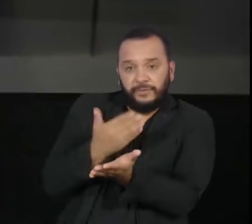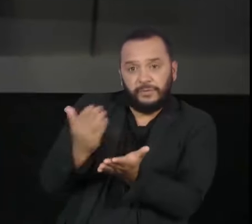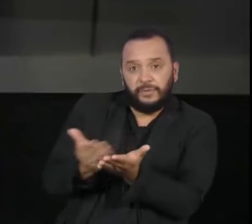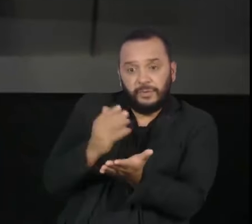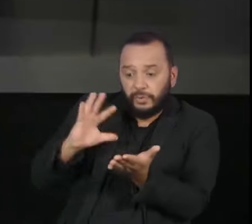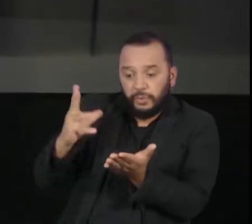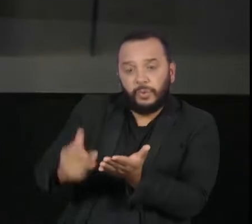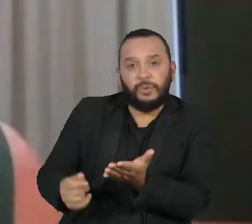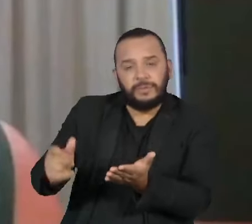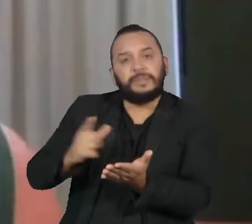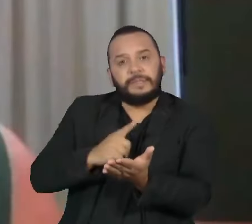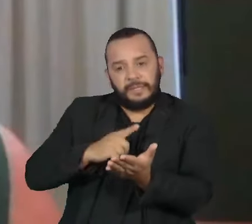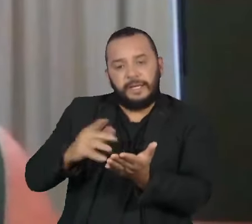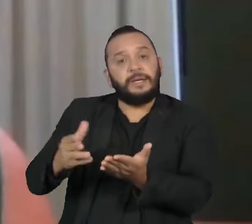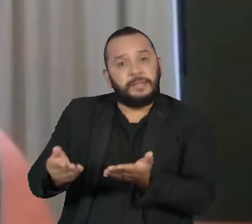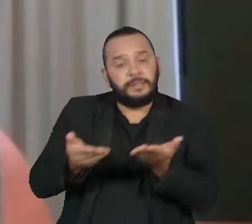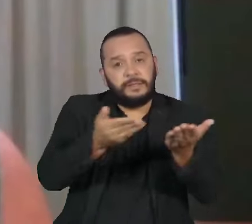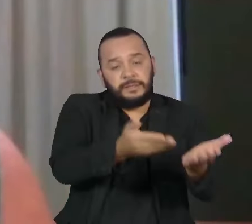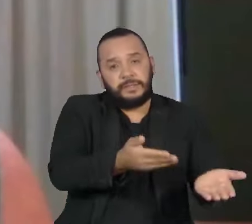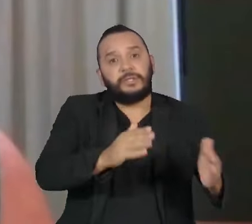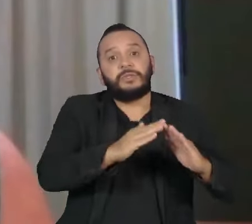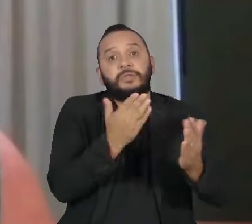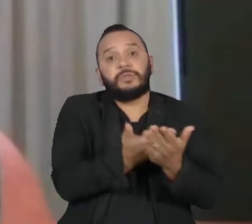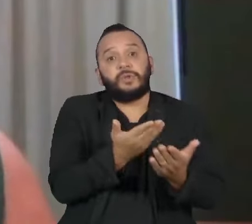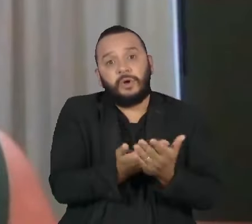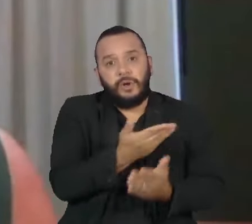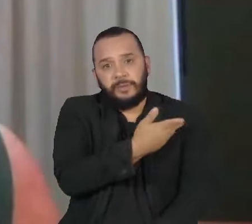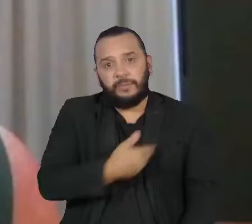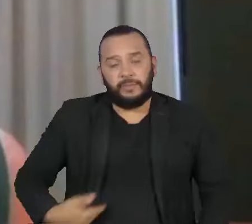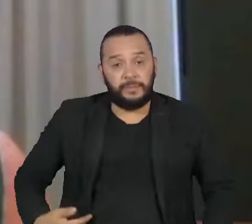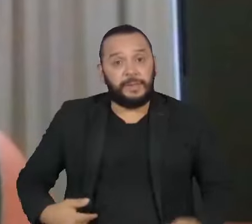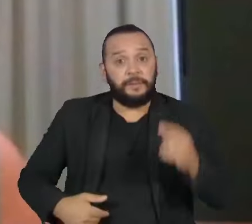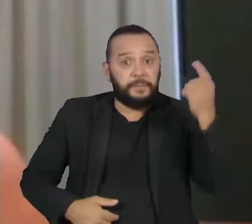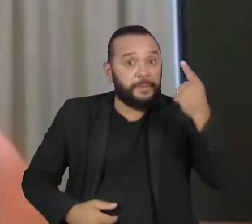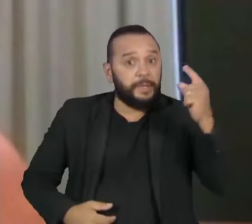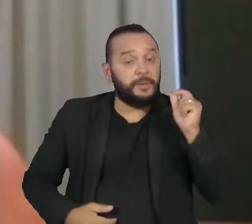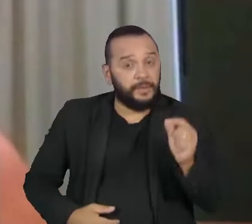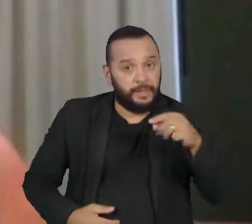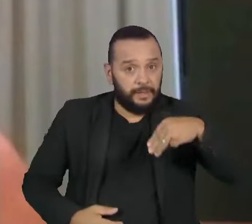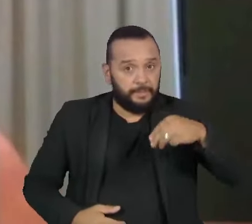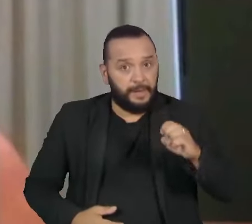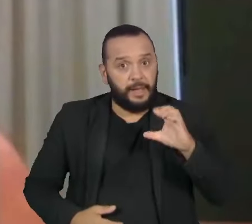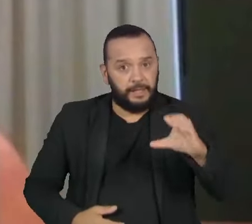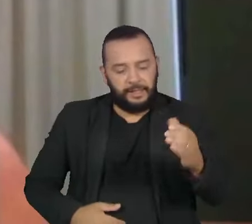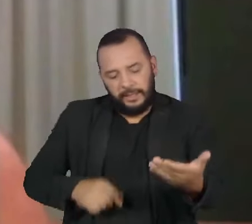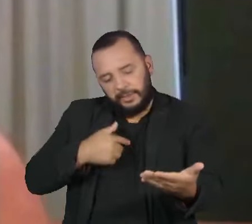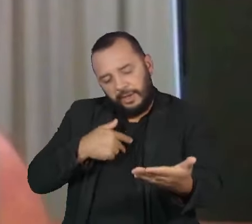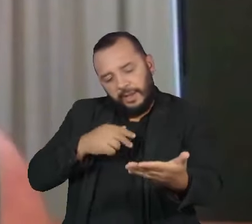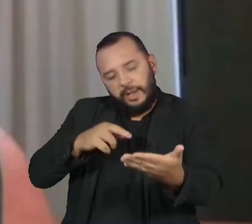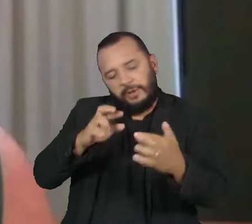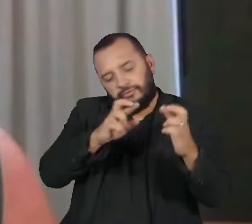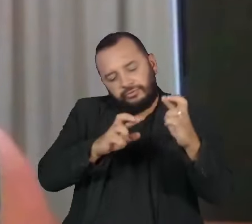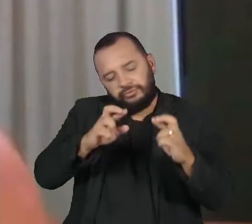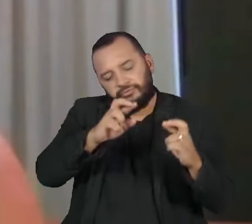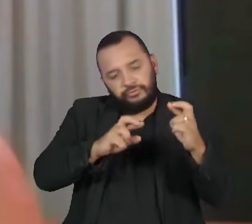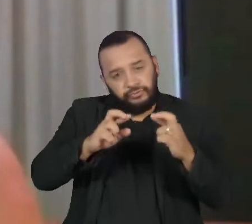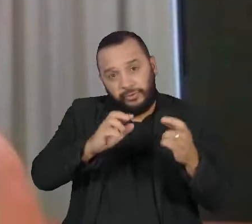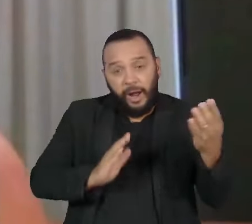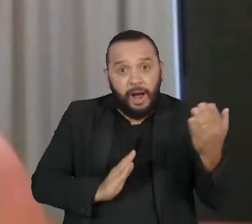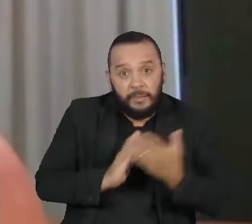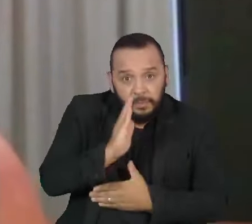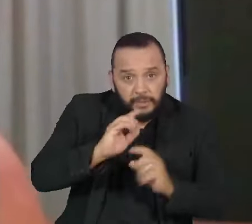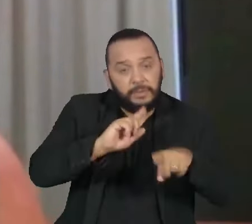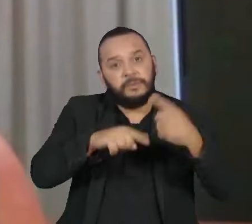passa por uma chancela do Ministério da Educação para depois os municípios poderem escolher esse material. As